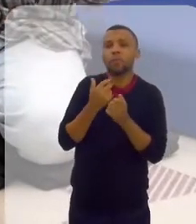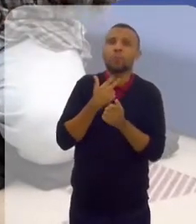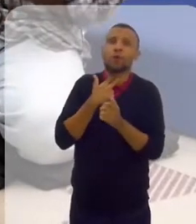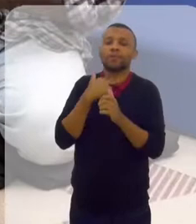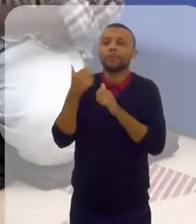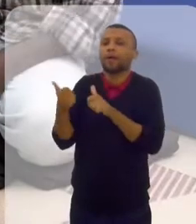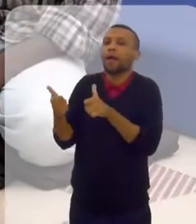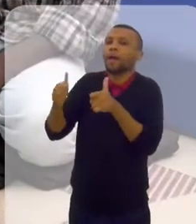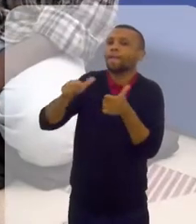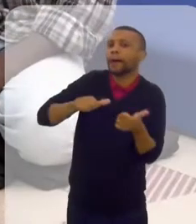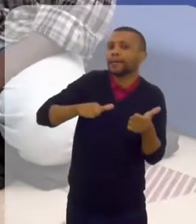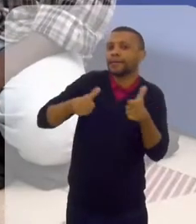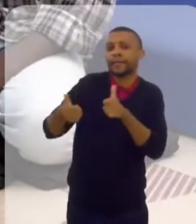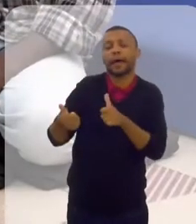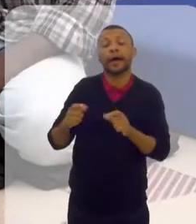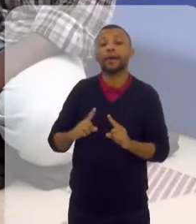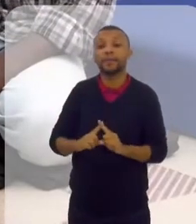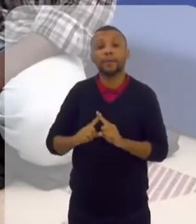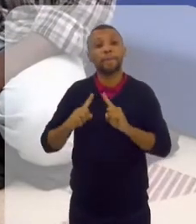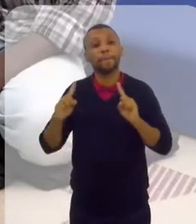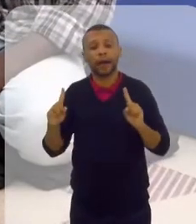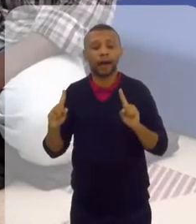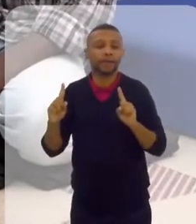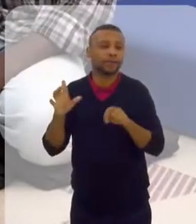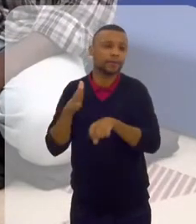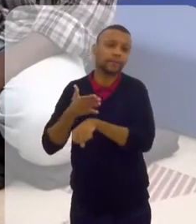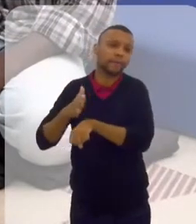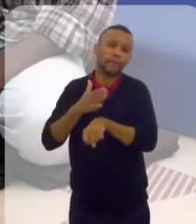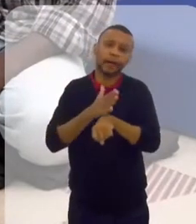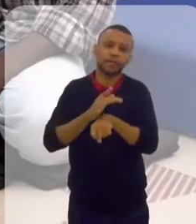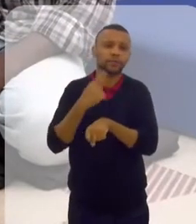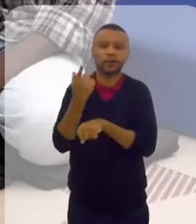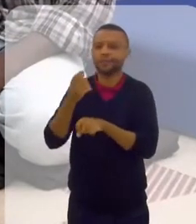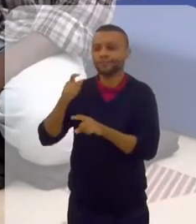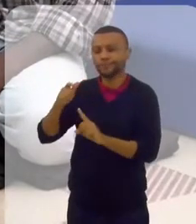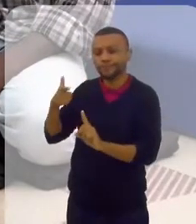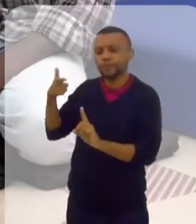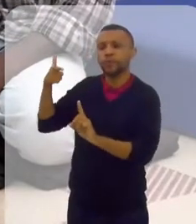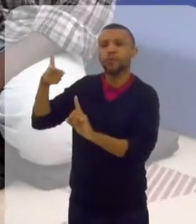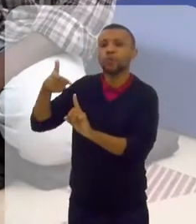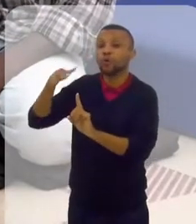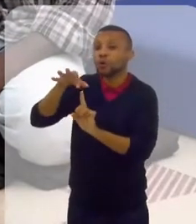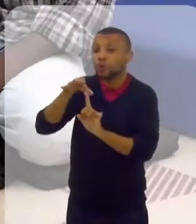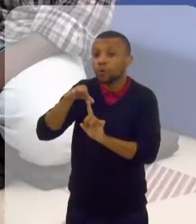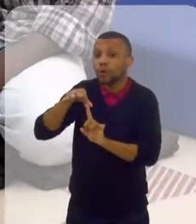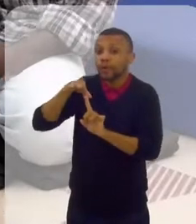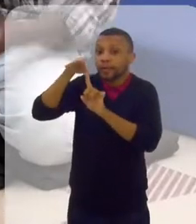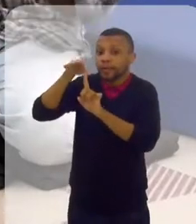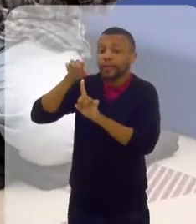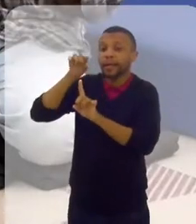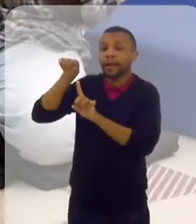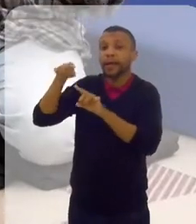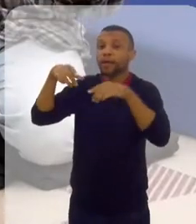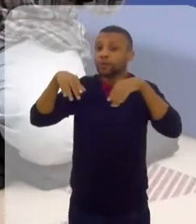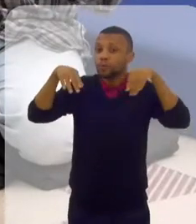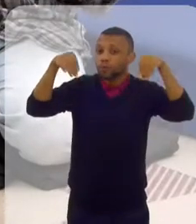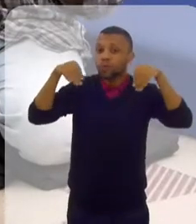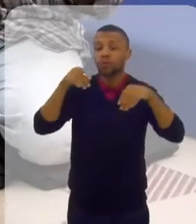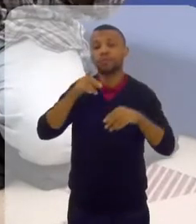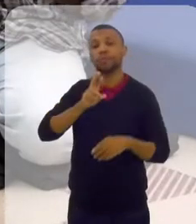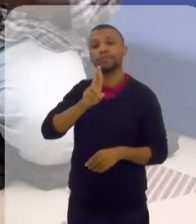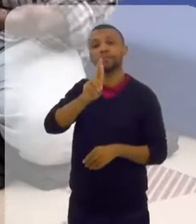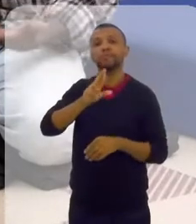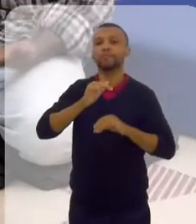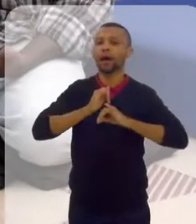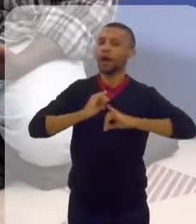batizado, entre aspas. Mas, de praxe, vai chamar o imã do bairro, aquele que é líder da mesquita, para ele anunciar o